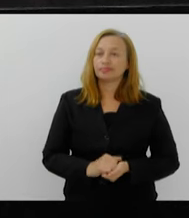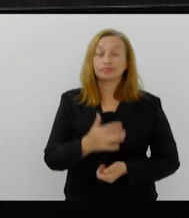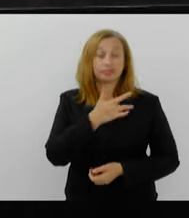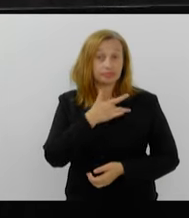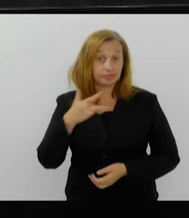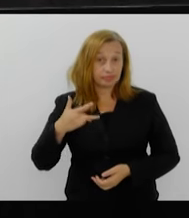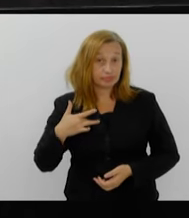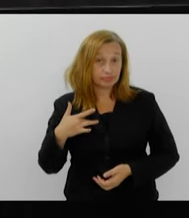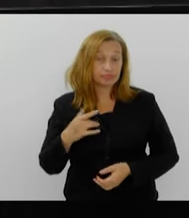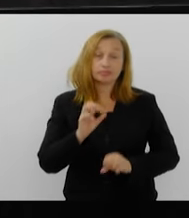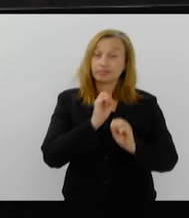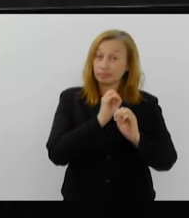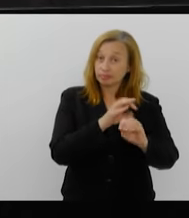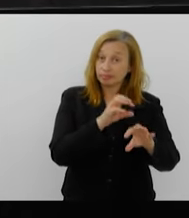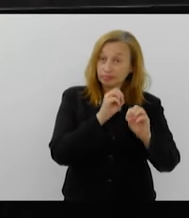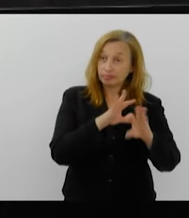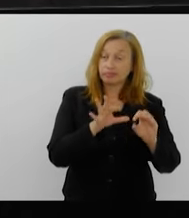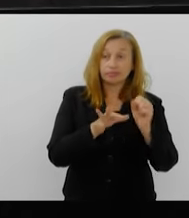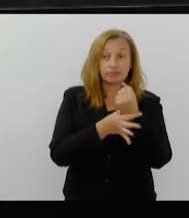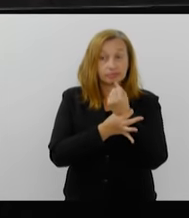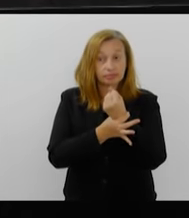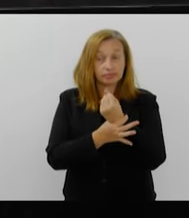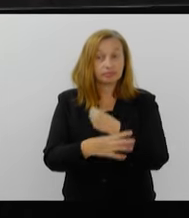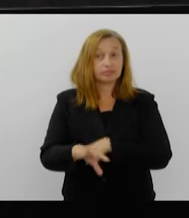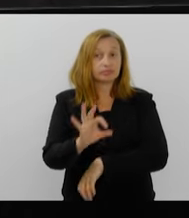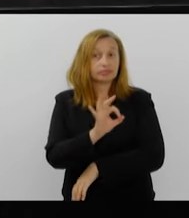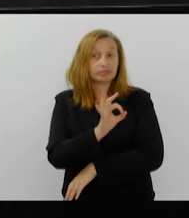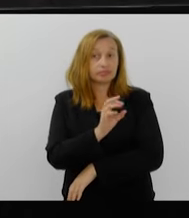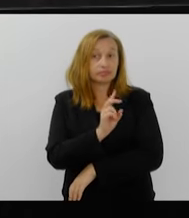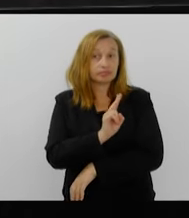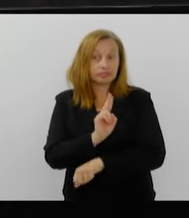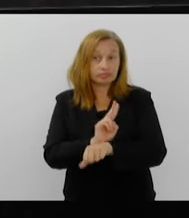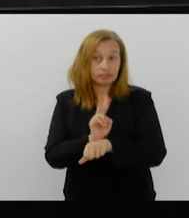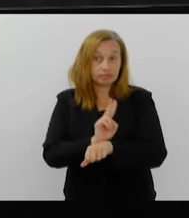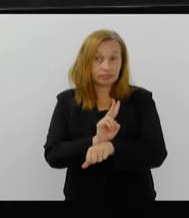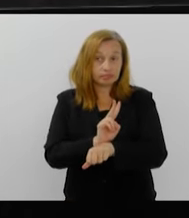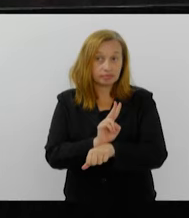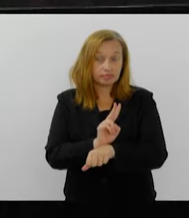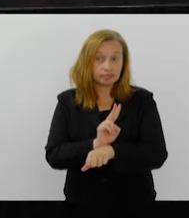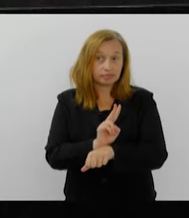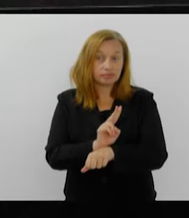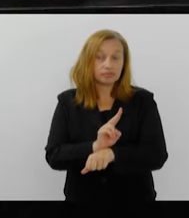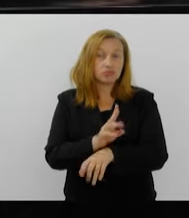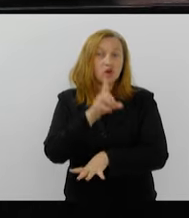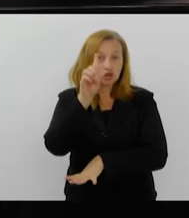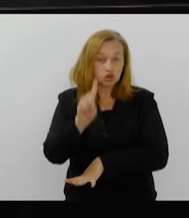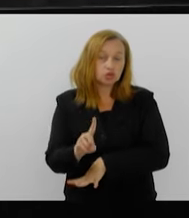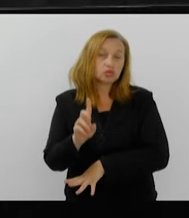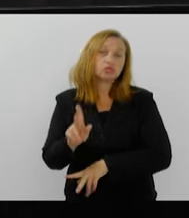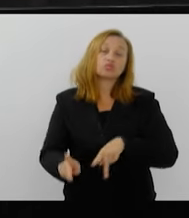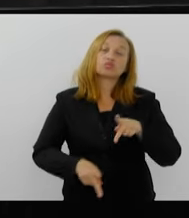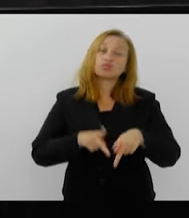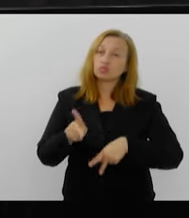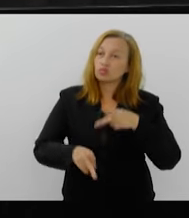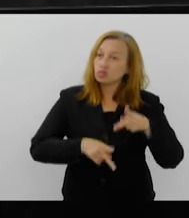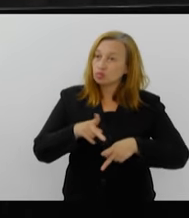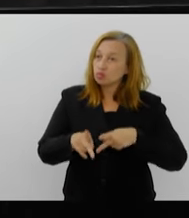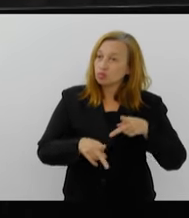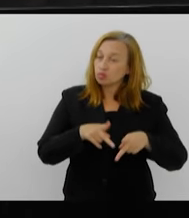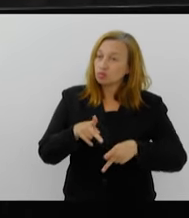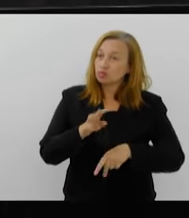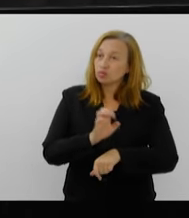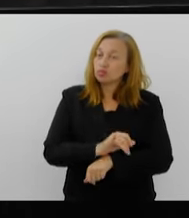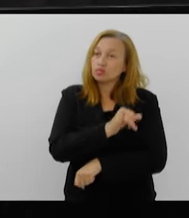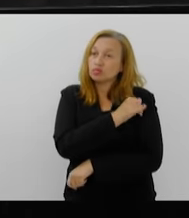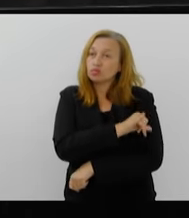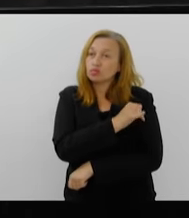saúde, educação, segurança pública, que são, além de direitos da população do Estado